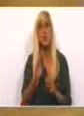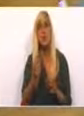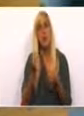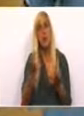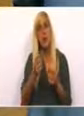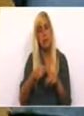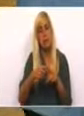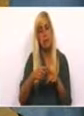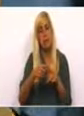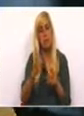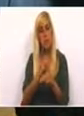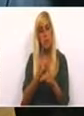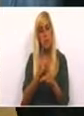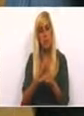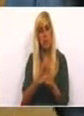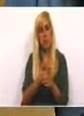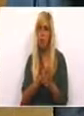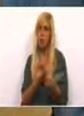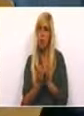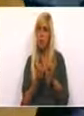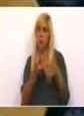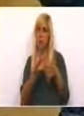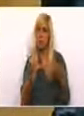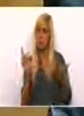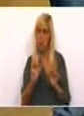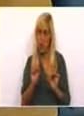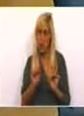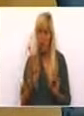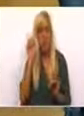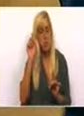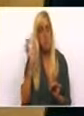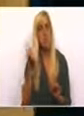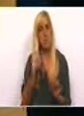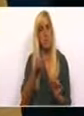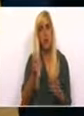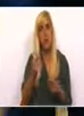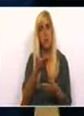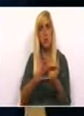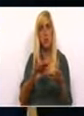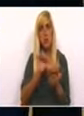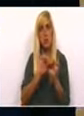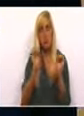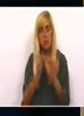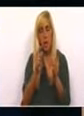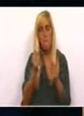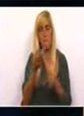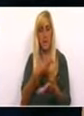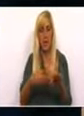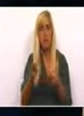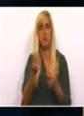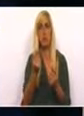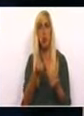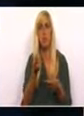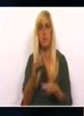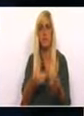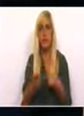um interesse comum e não um antagonismo, é fundamental numa economia social de mercado. Ela